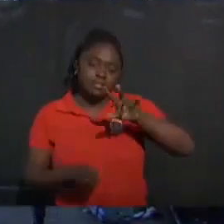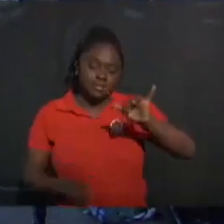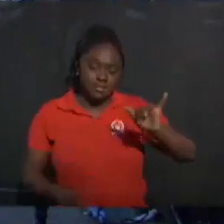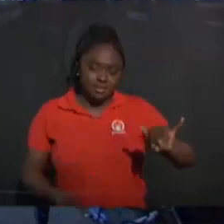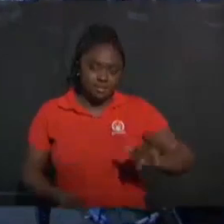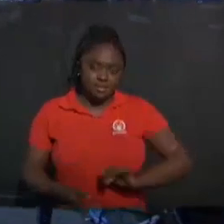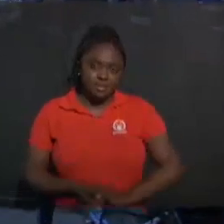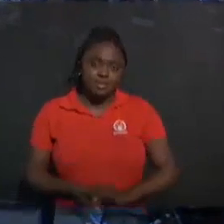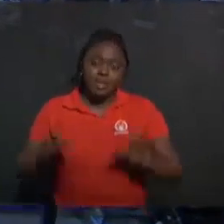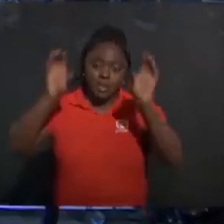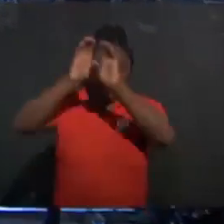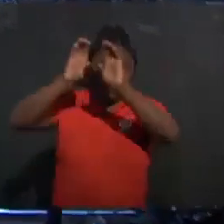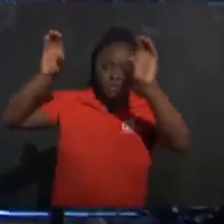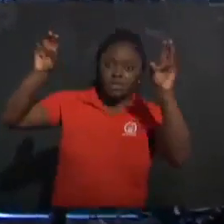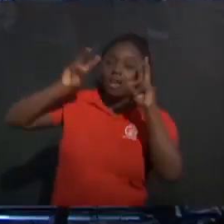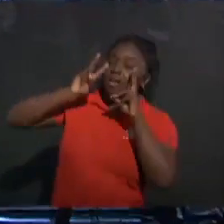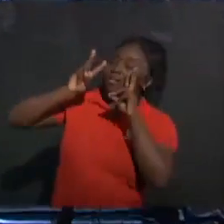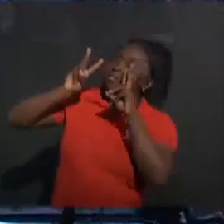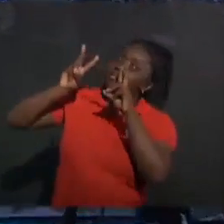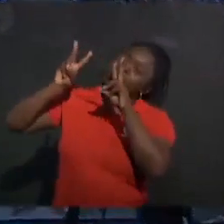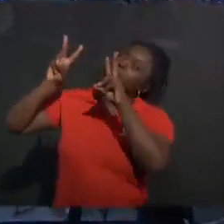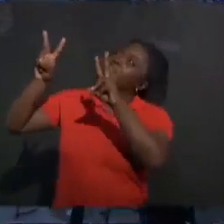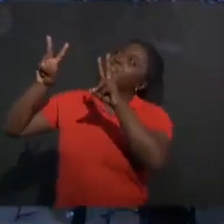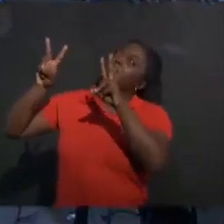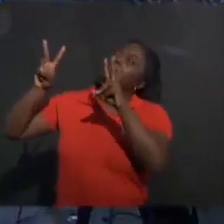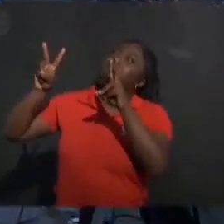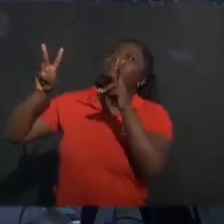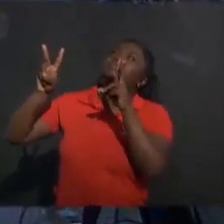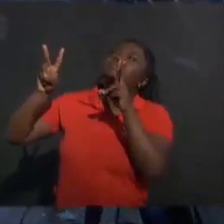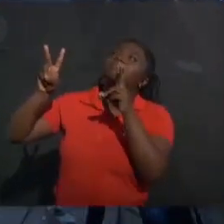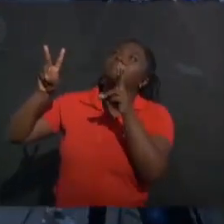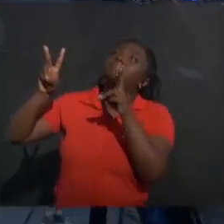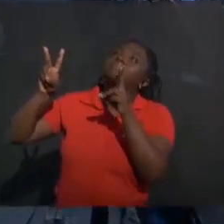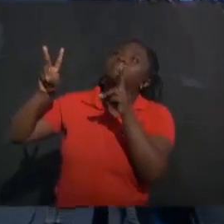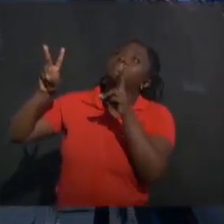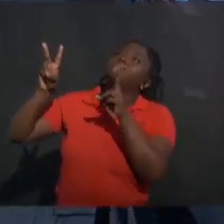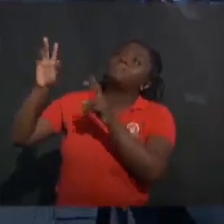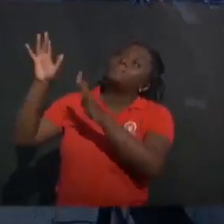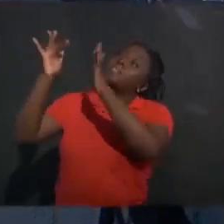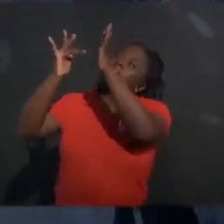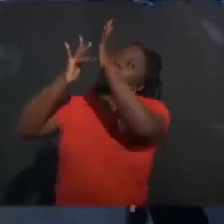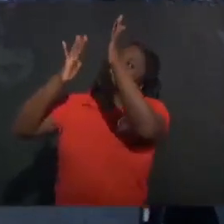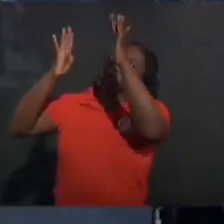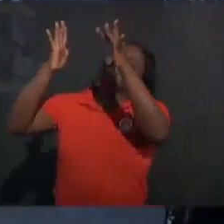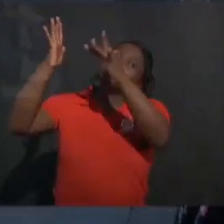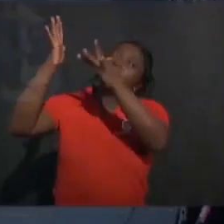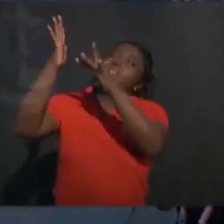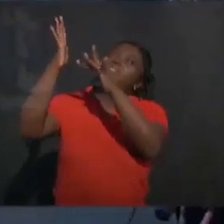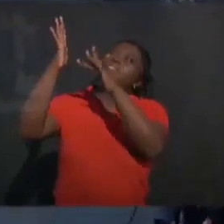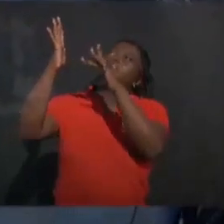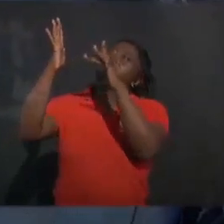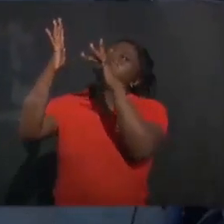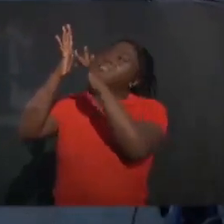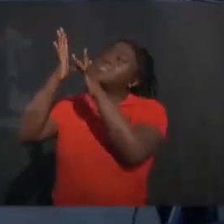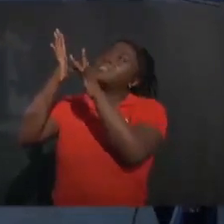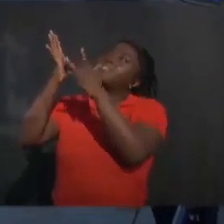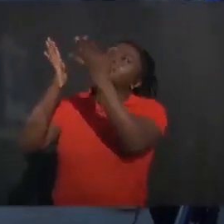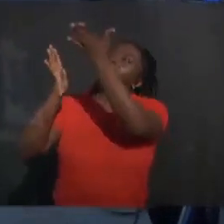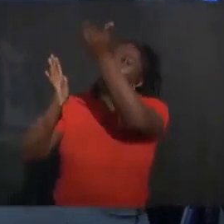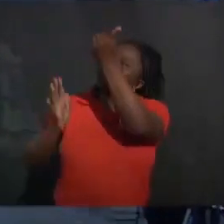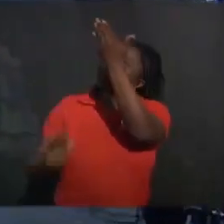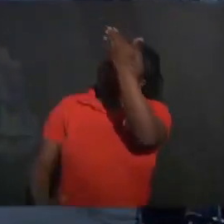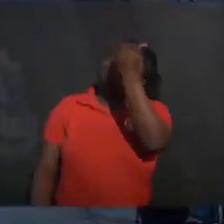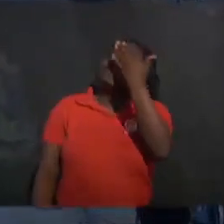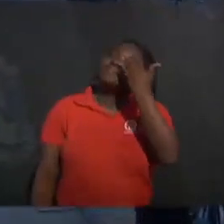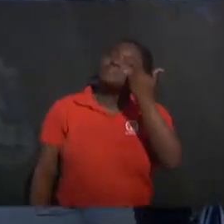Olha assim para o céu. Diga assim comigo: Maranata. Diga: Maranata. Vem, Senhor